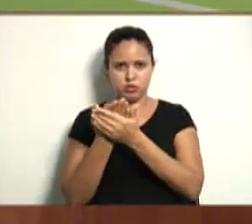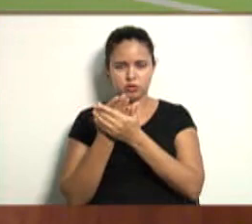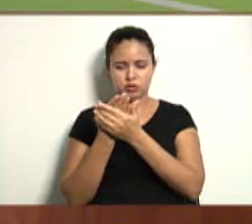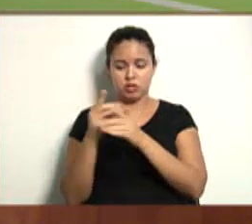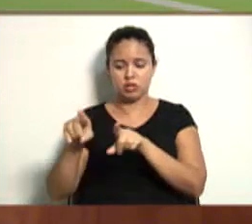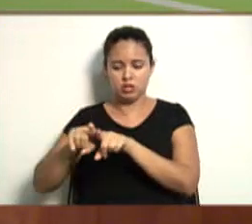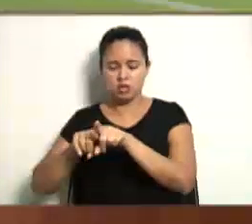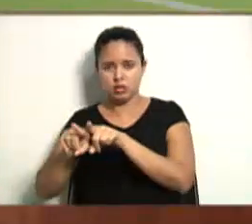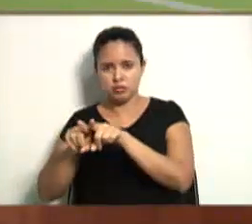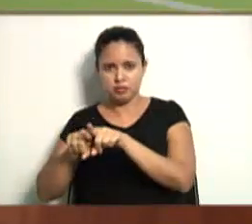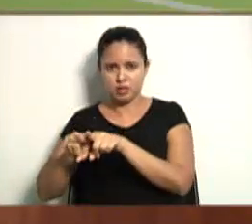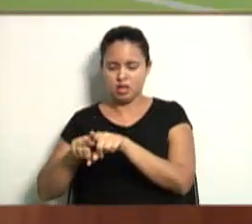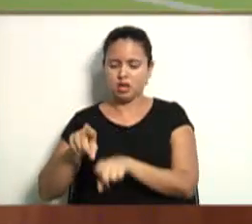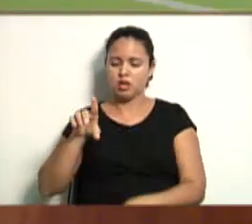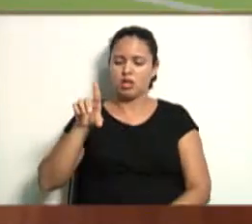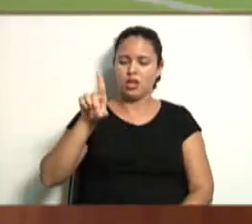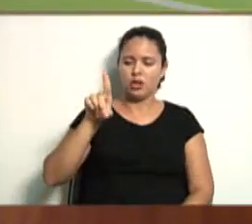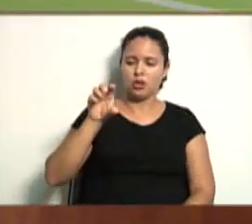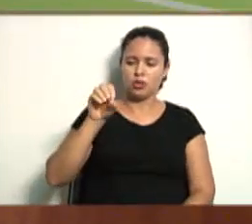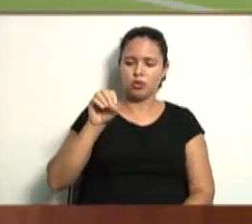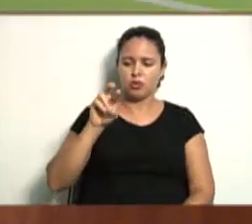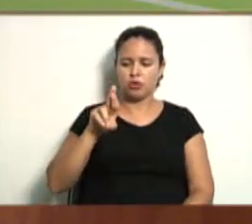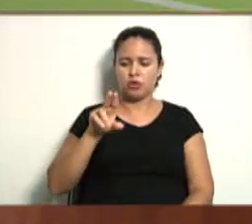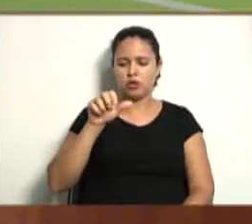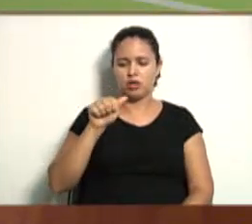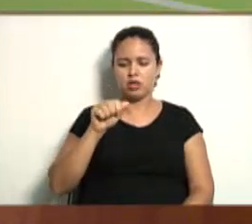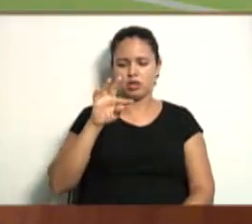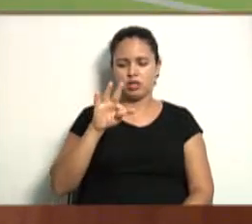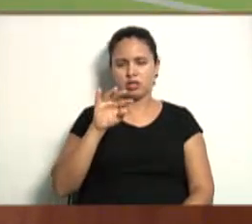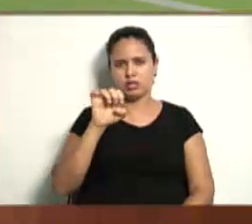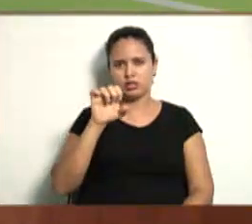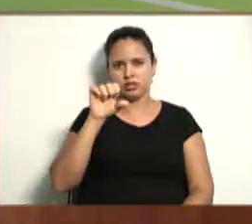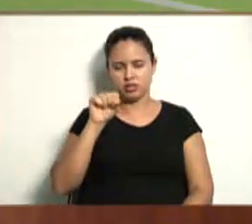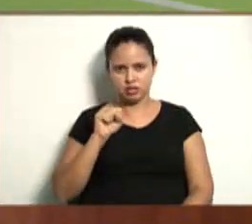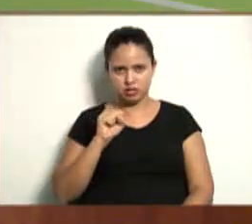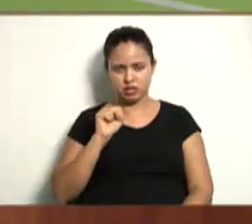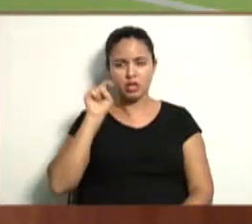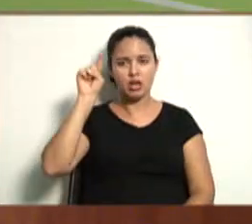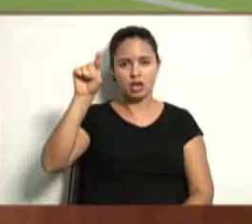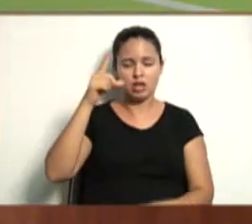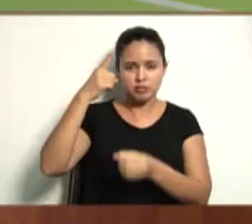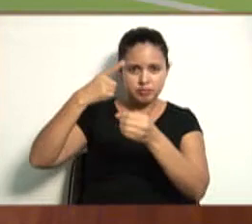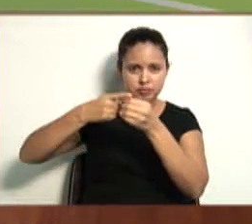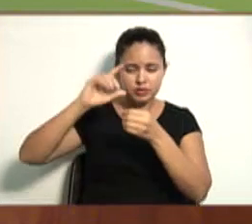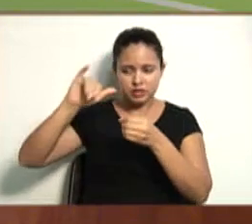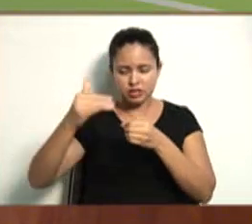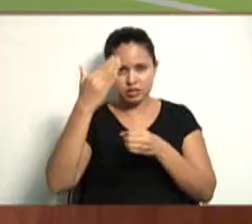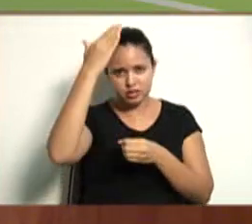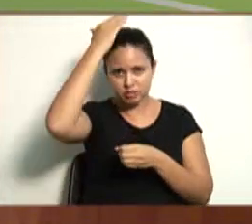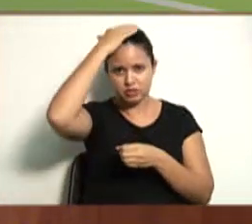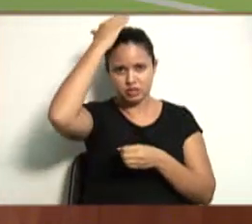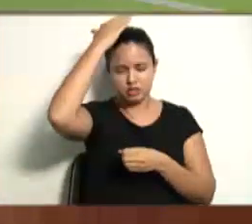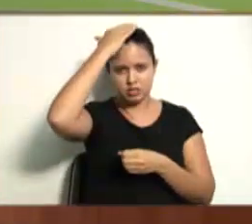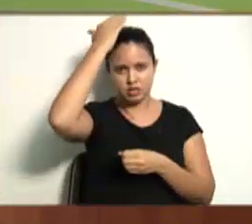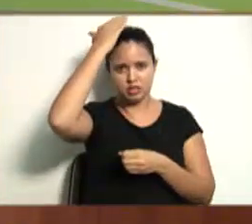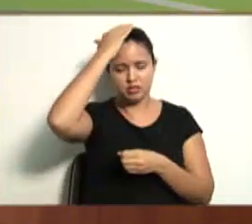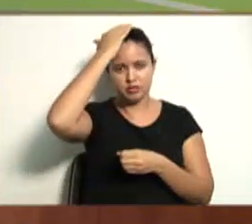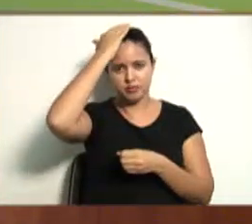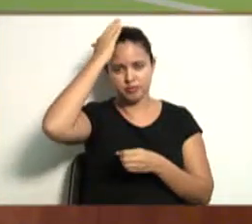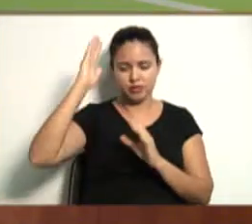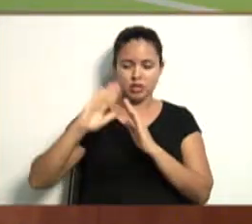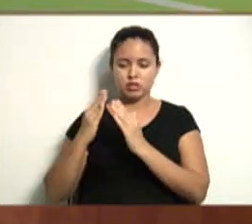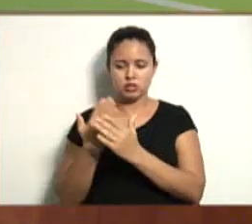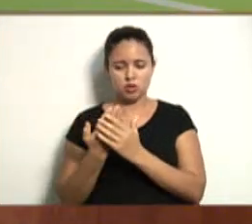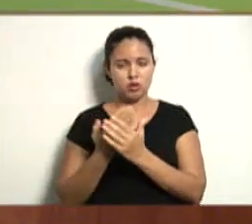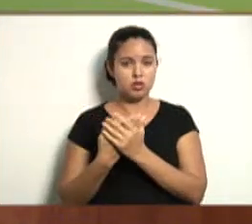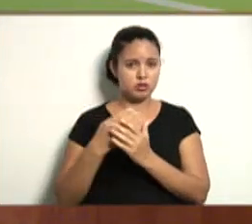de Ji-Paraná. Eu vim de Ji-Paraná, morei em Ji-Paraná lá. Então, na Escola Irmã Dorothy, tem a